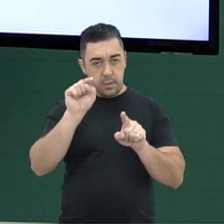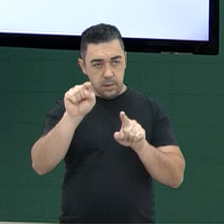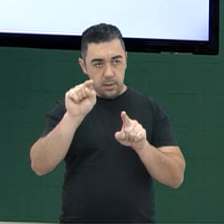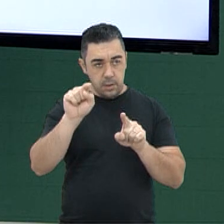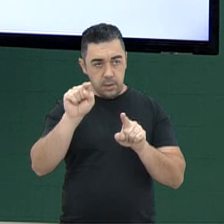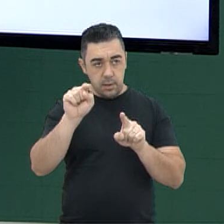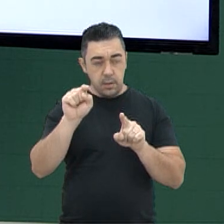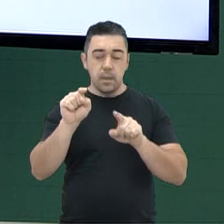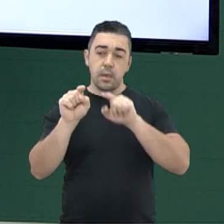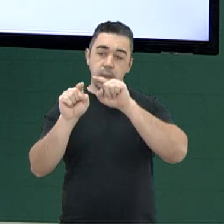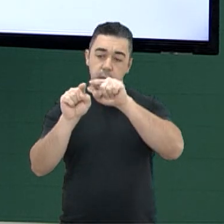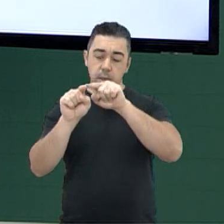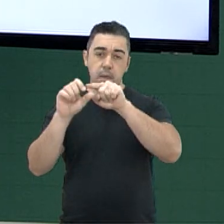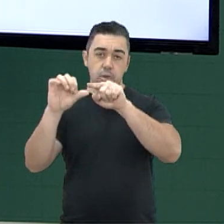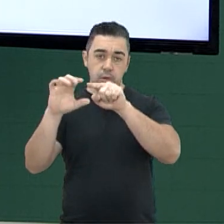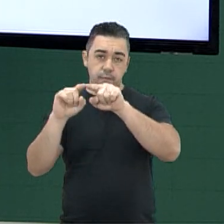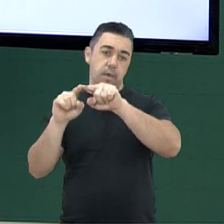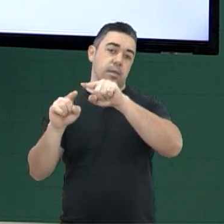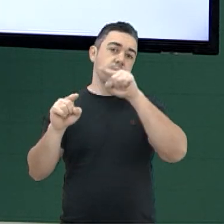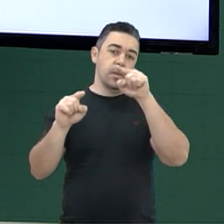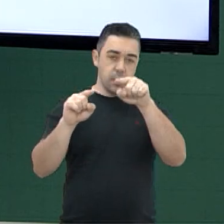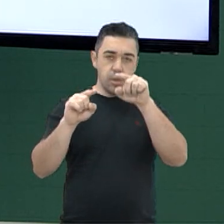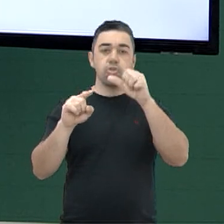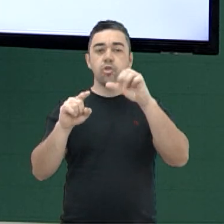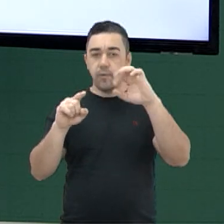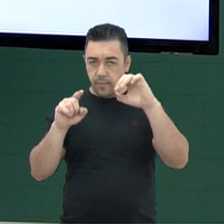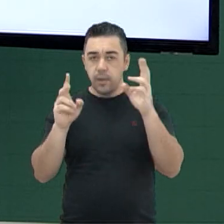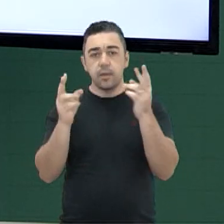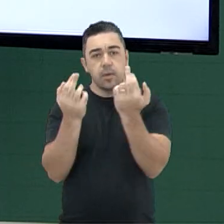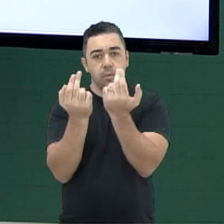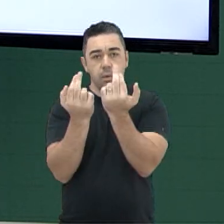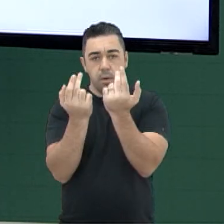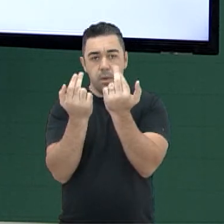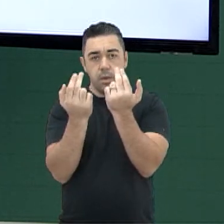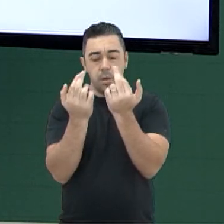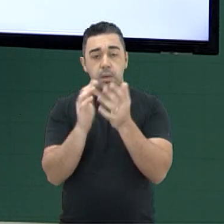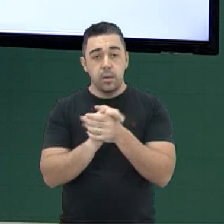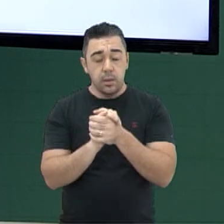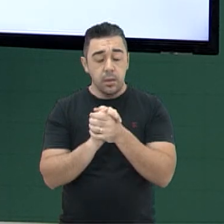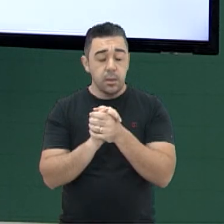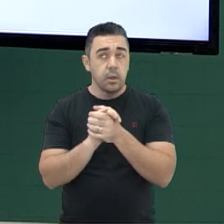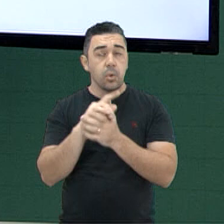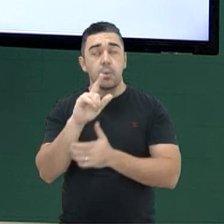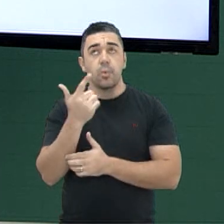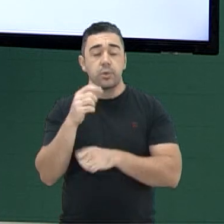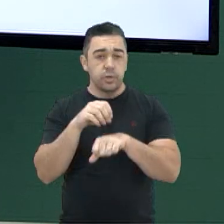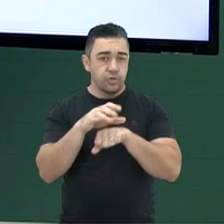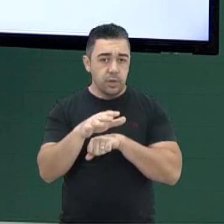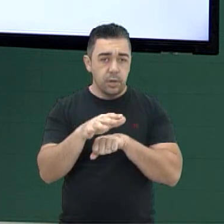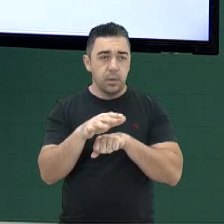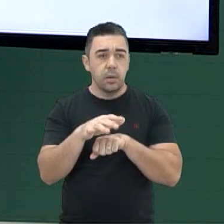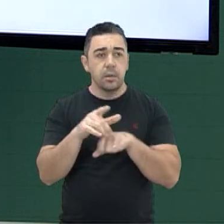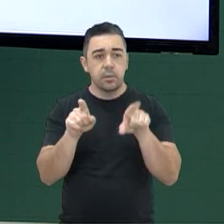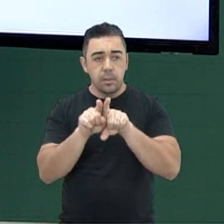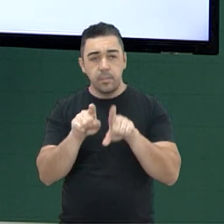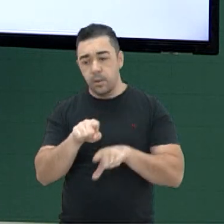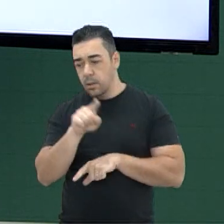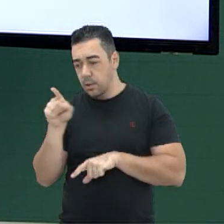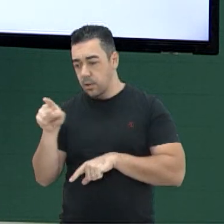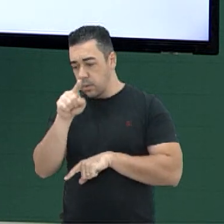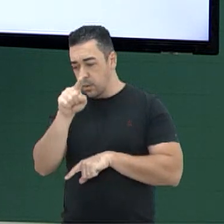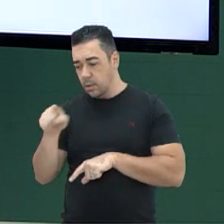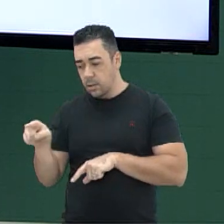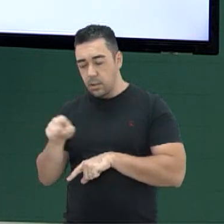Se aqui desse lado é 90, o outro também será de 90. O que mais que eu tenho? Eu tenho aqui